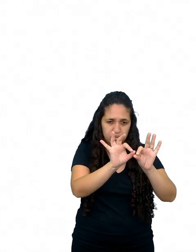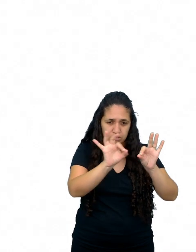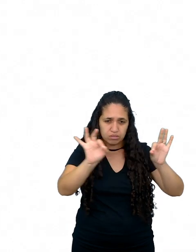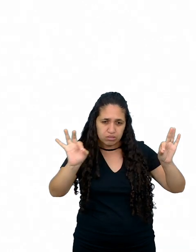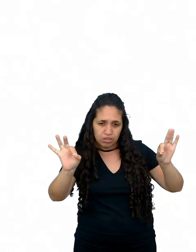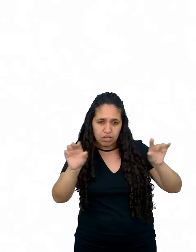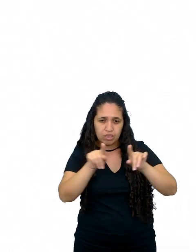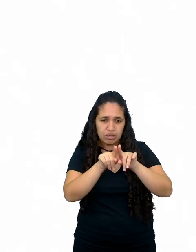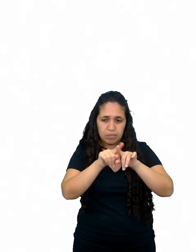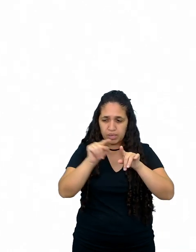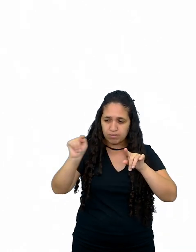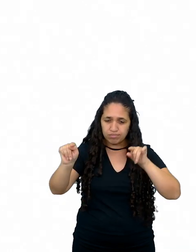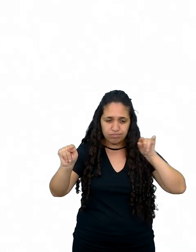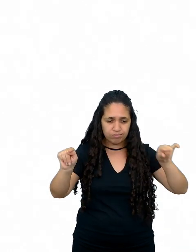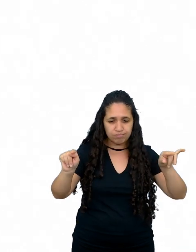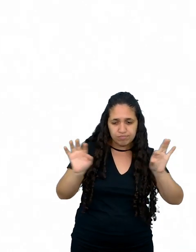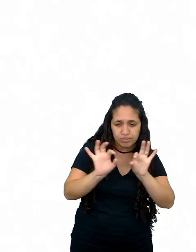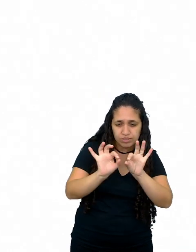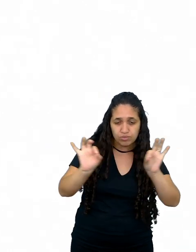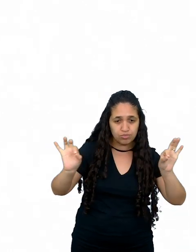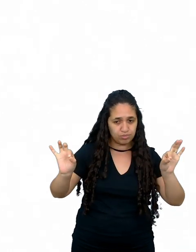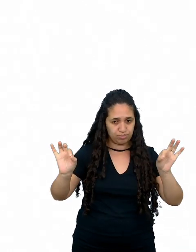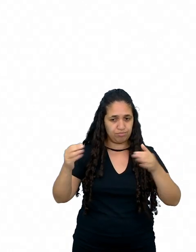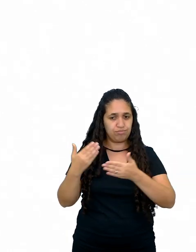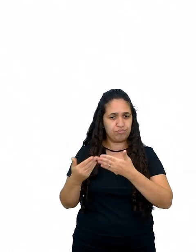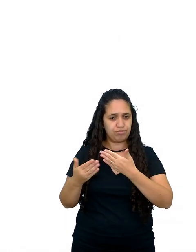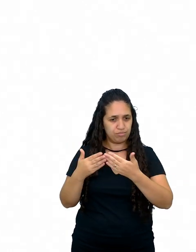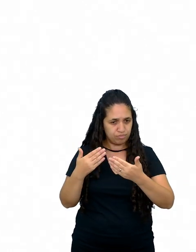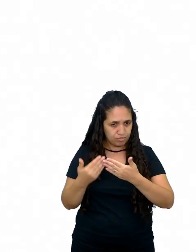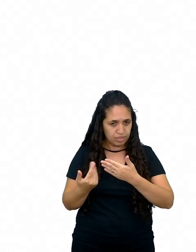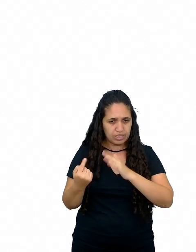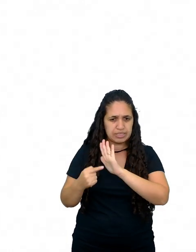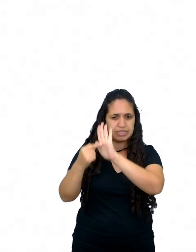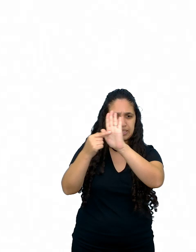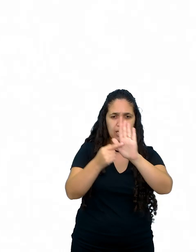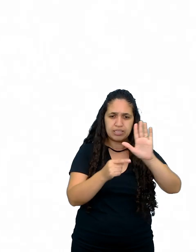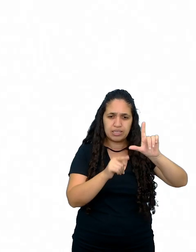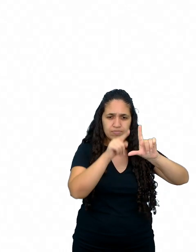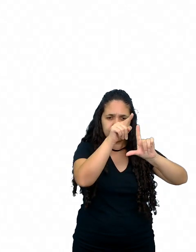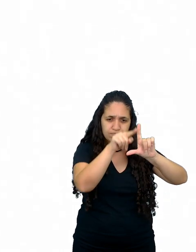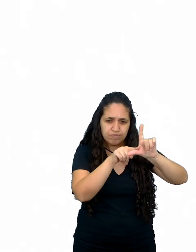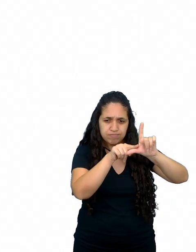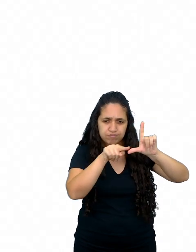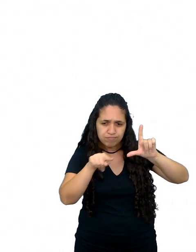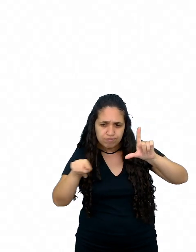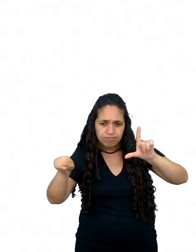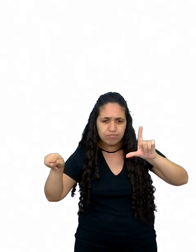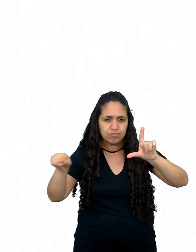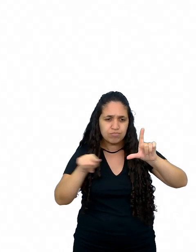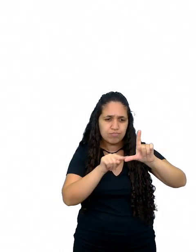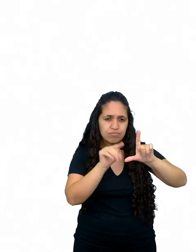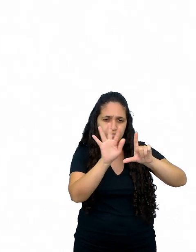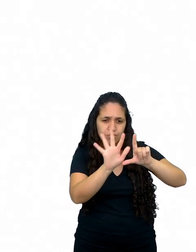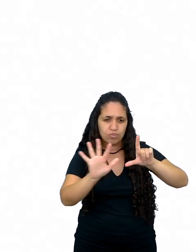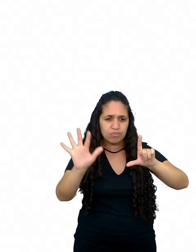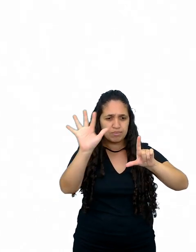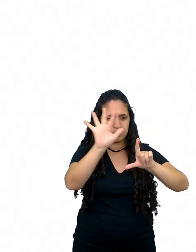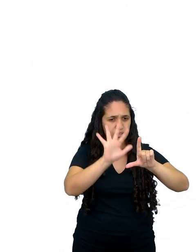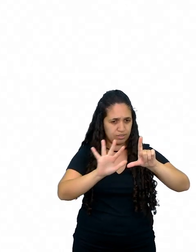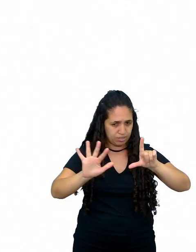a distância entre dois pontos quaisquer, dadas as coordenadas desses pontos no plano cartesiano.